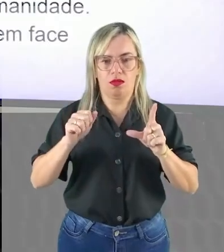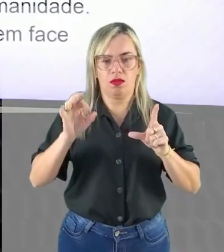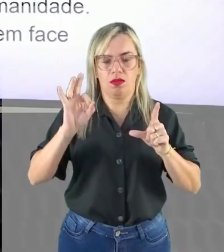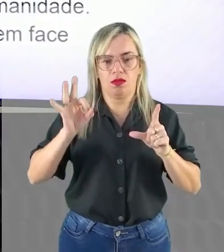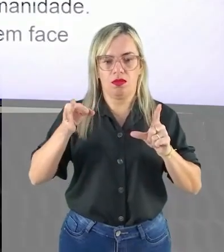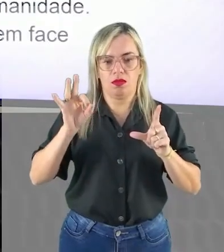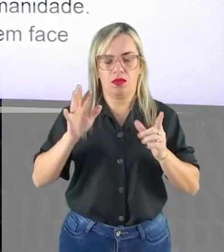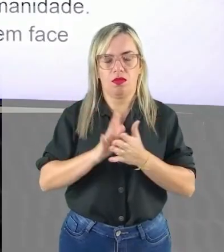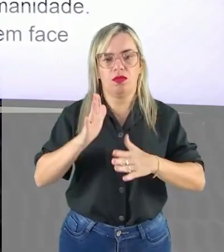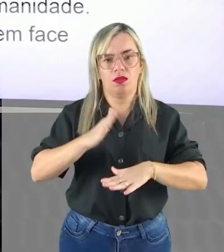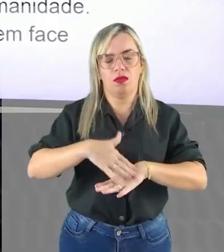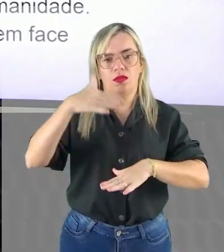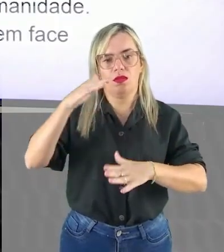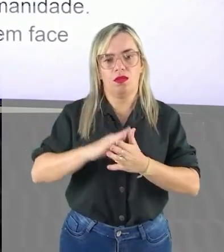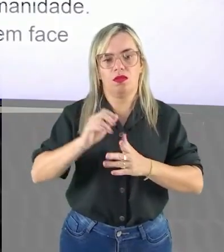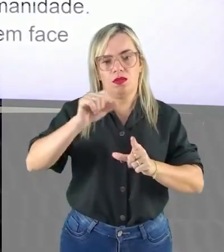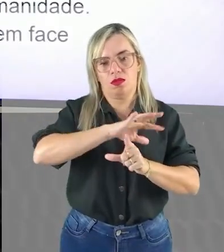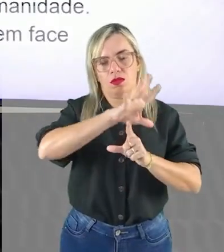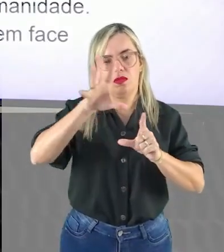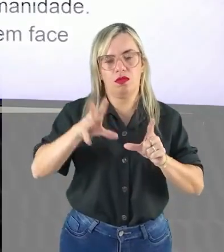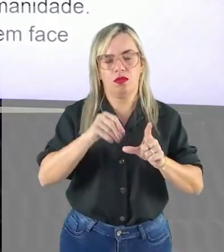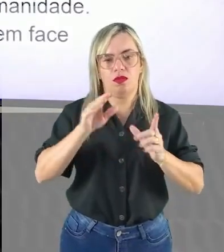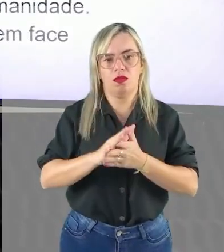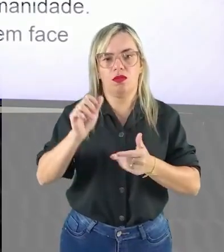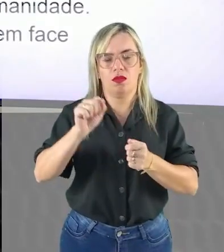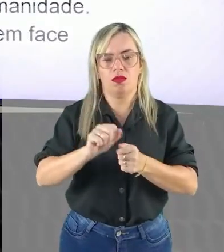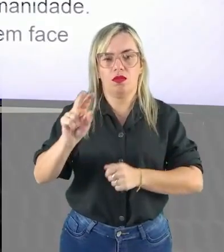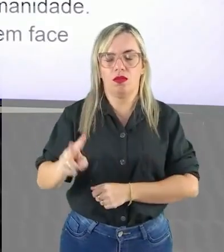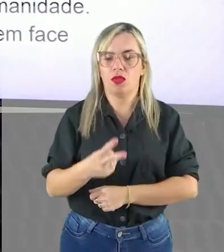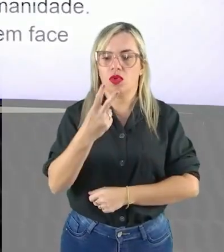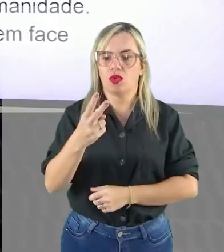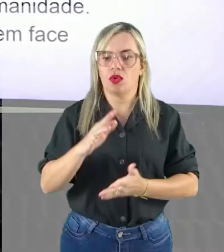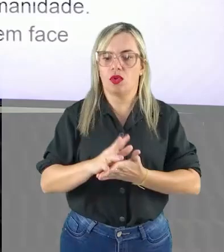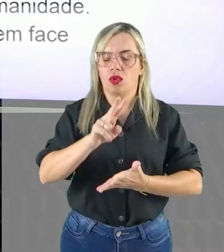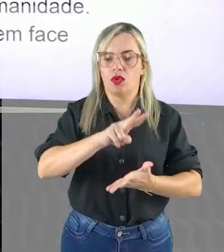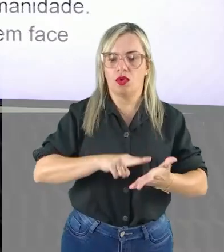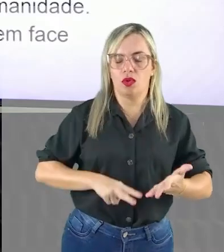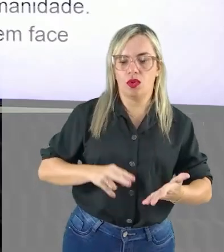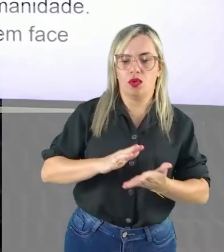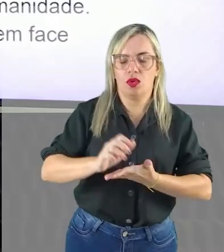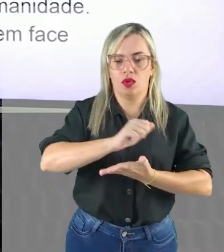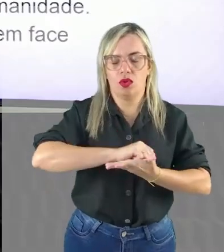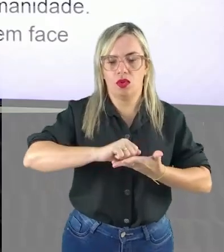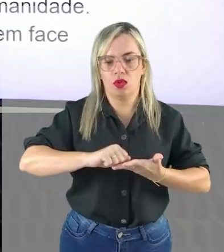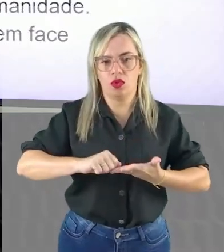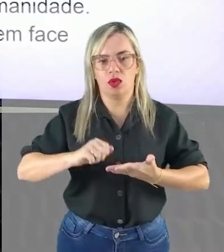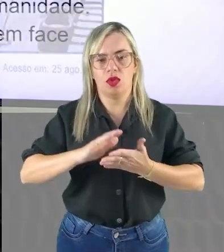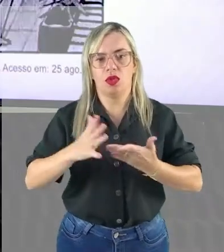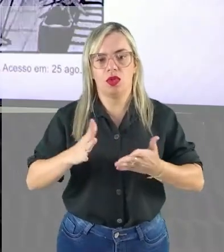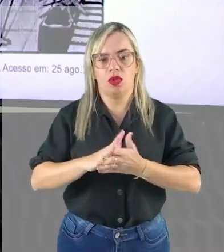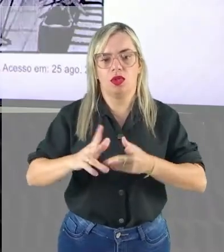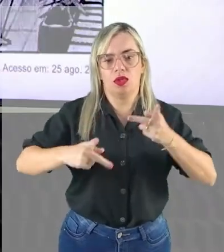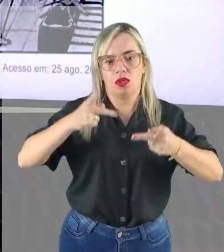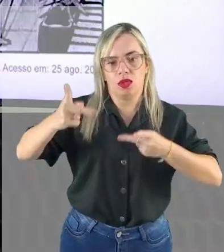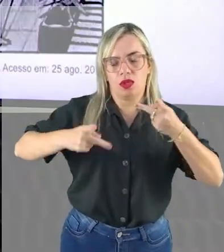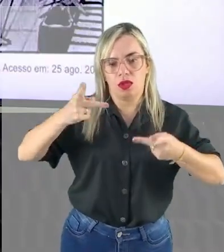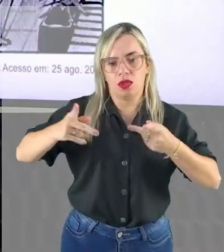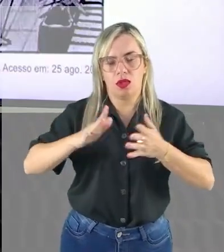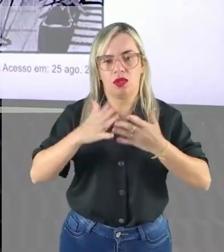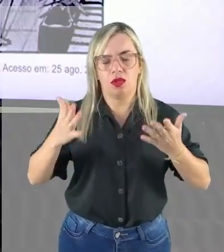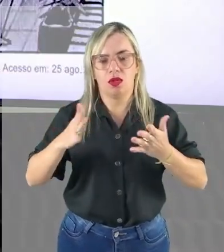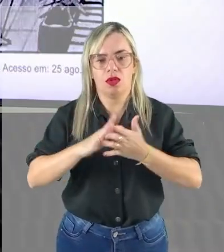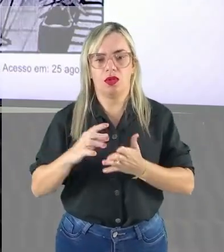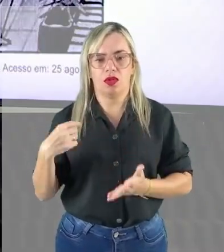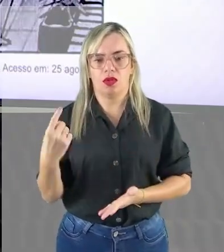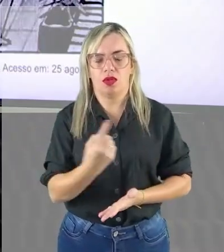certo? Então, mais uma vez, charge, façam as duas leituras, a linguagem verbal e a linguagem não verbal. Beleza? E